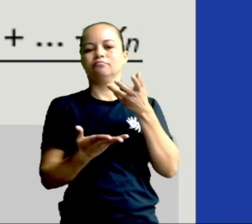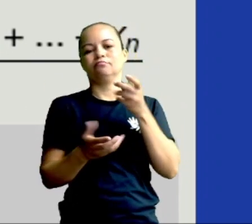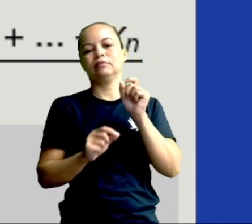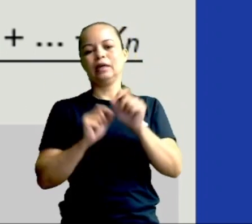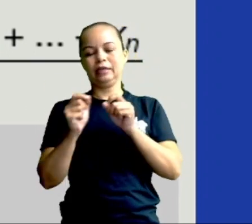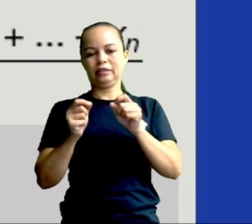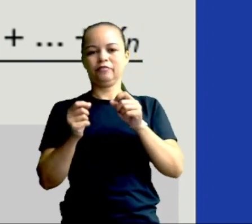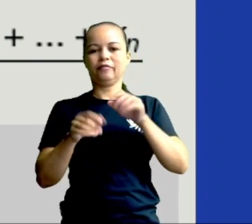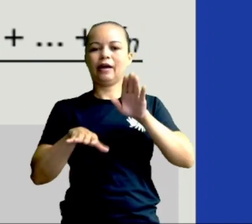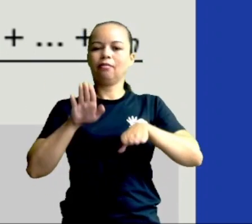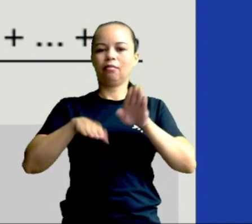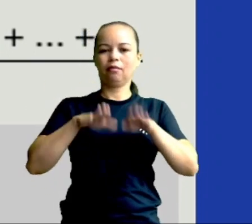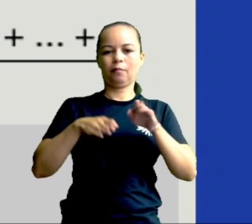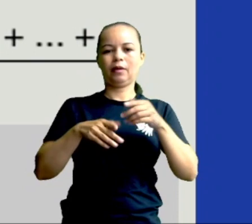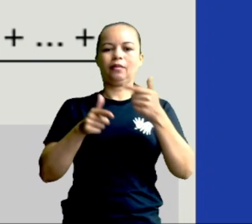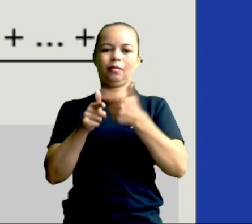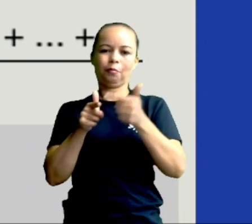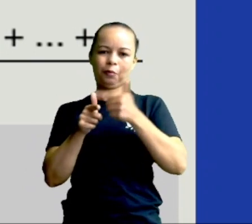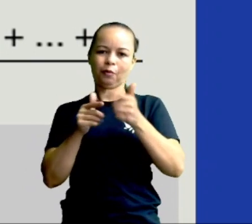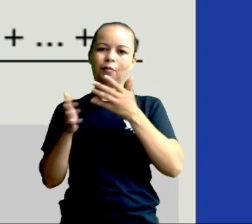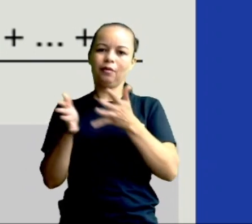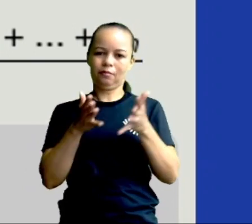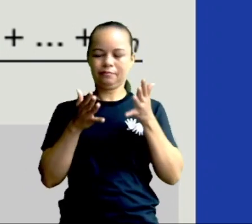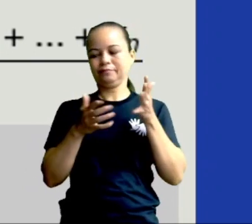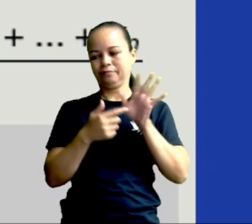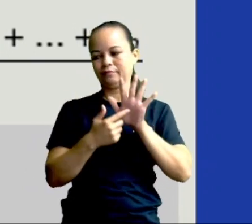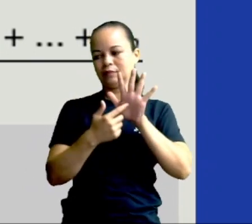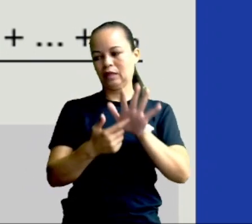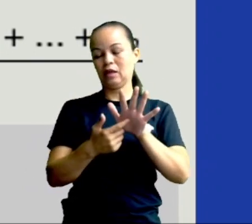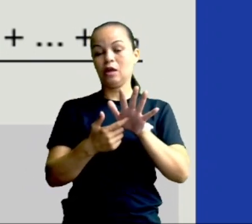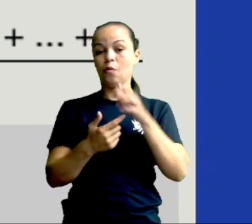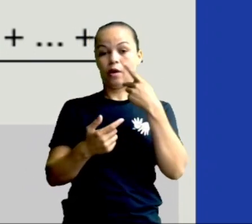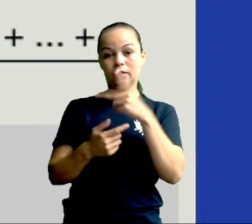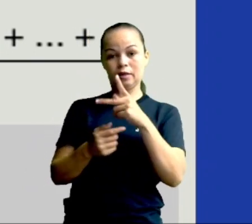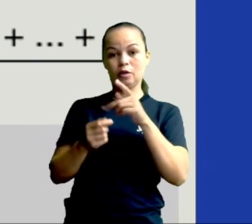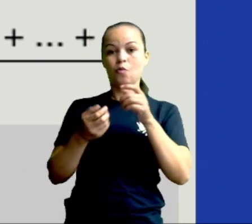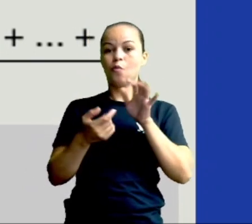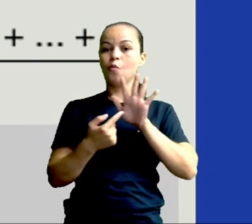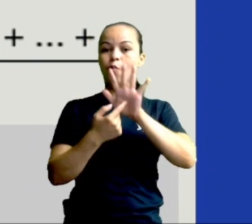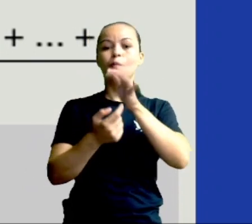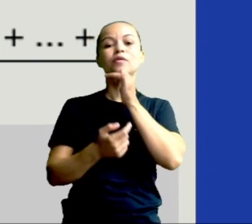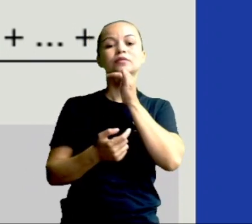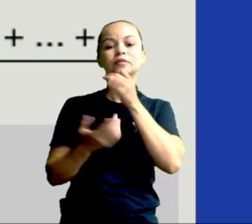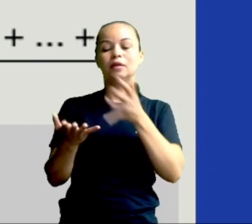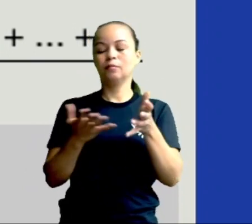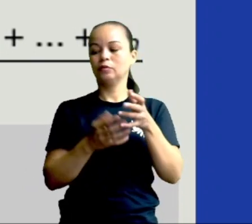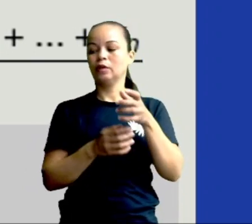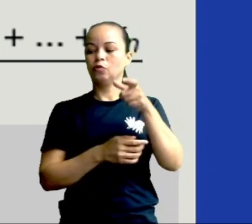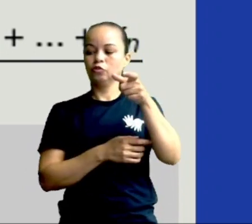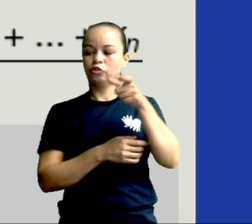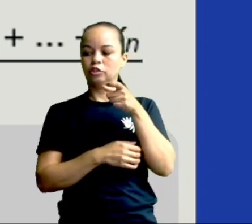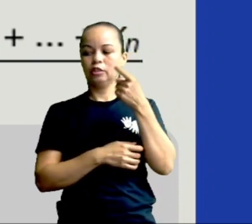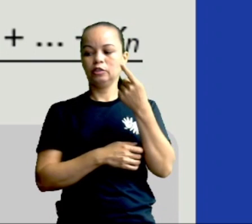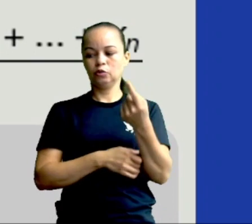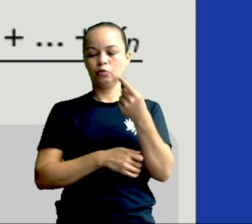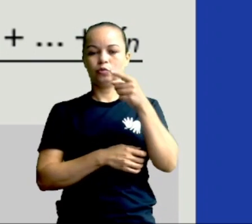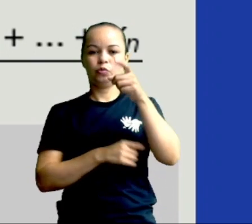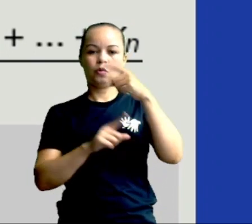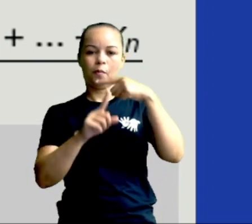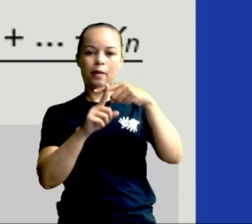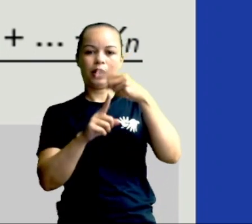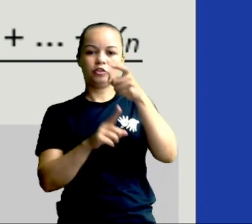depender do problema. Aqui eu tenho a fórmula. Então, aqui eu tenho ó, x1 mais x2 mais x3 mais